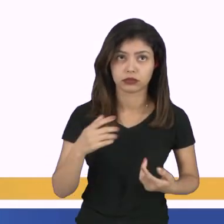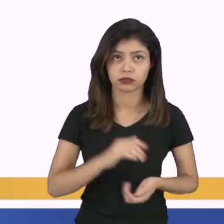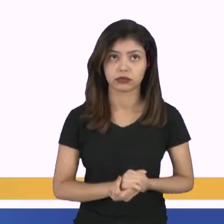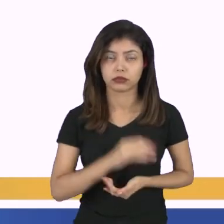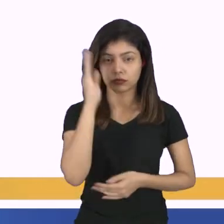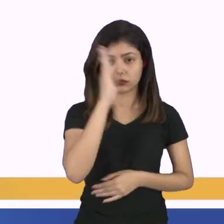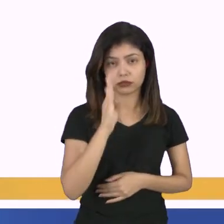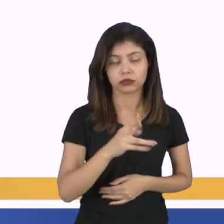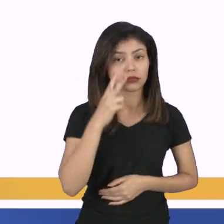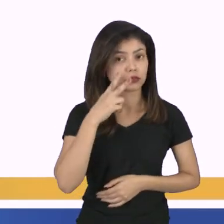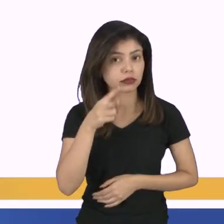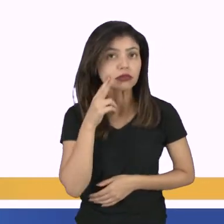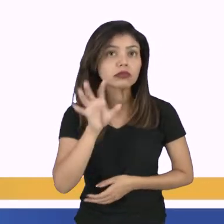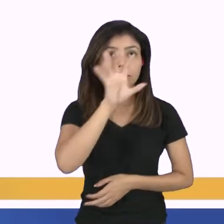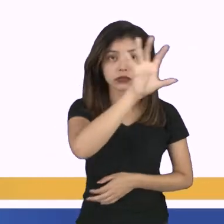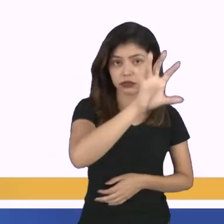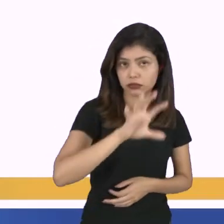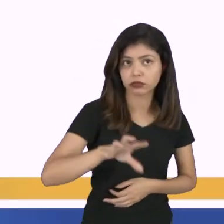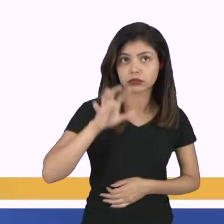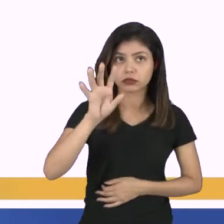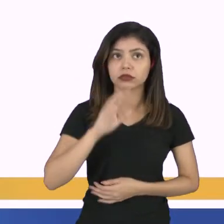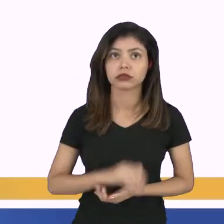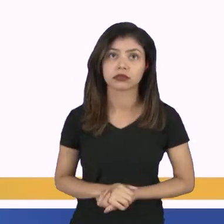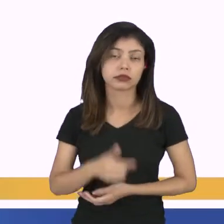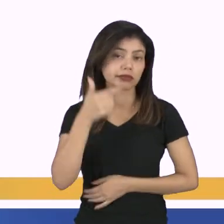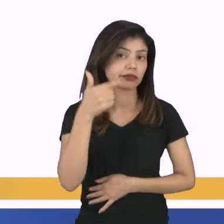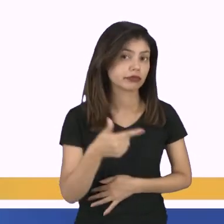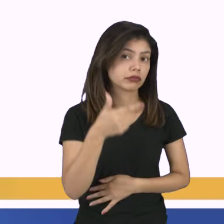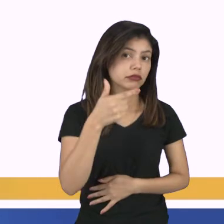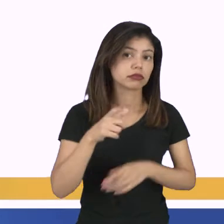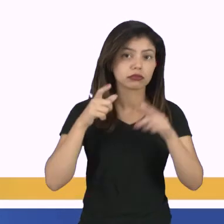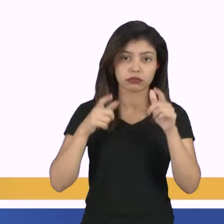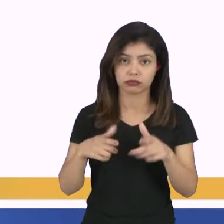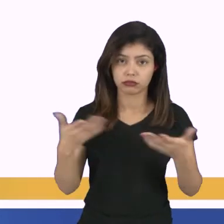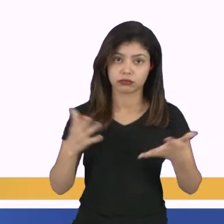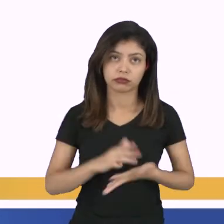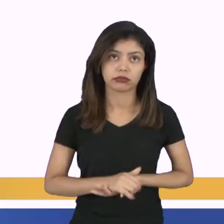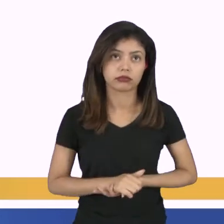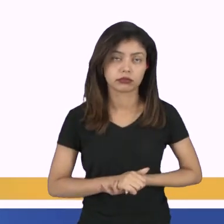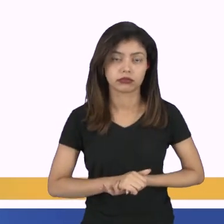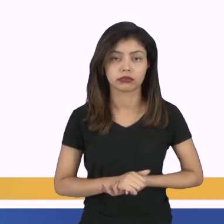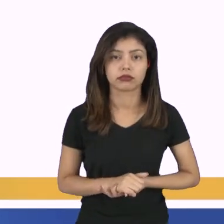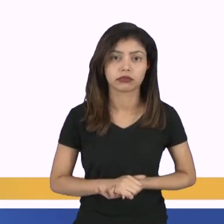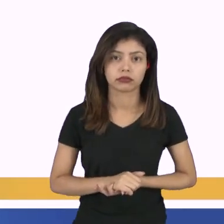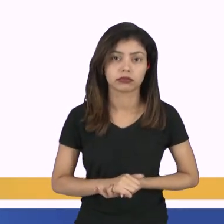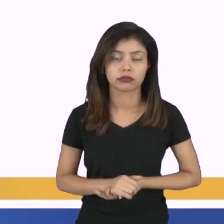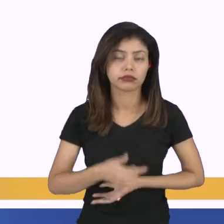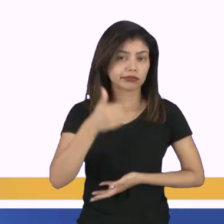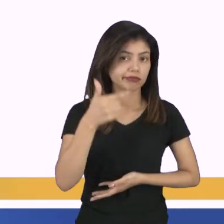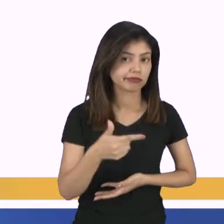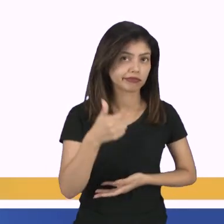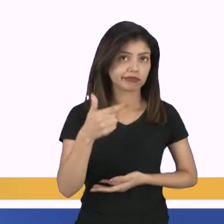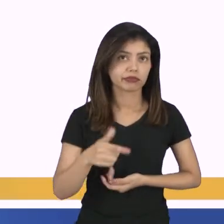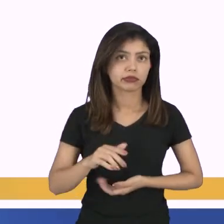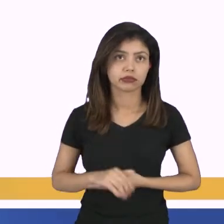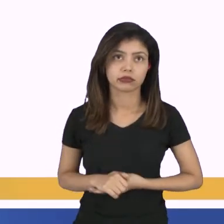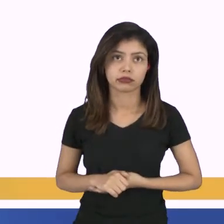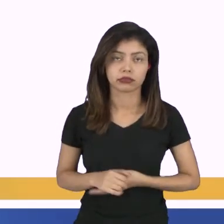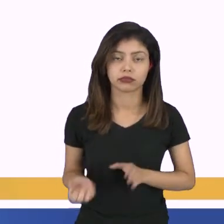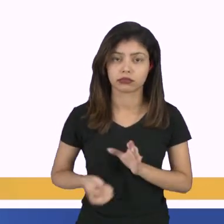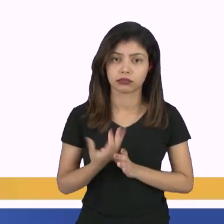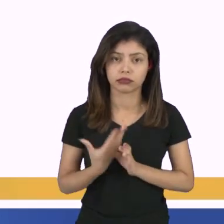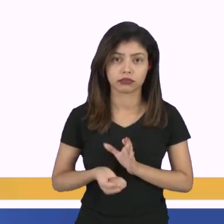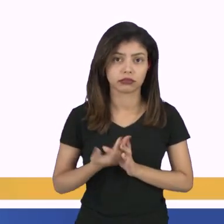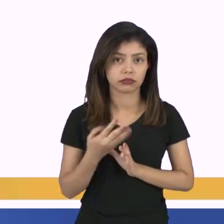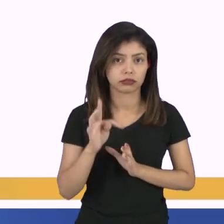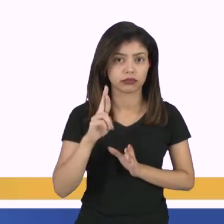o Brasil, como vocês podem ver no mapa ali, ele está em quê? Em segundo lugar. O Brasil está em segundo lugar em